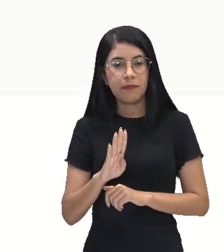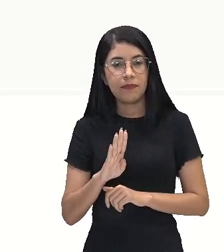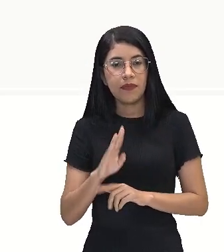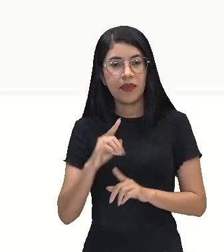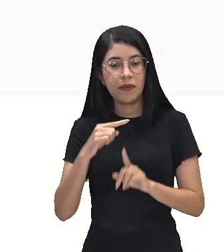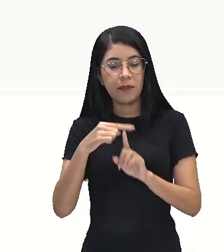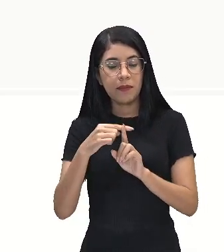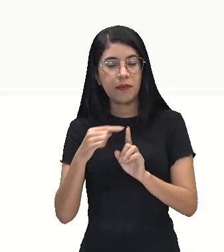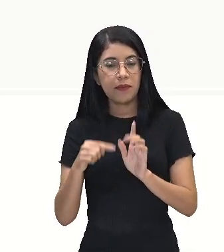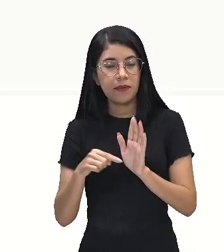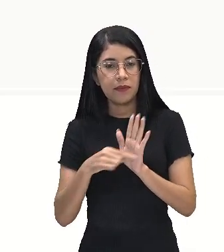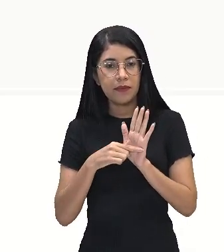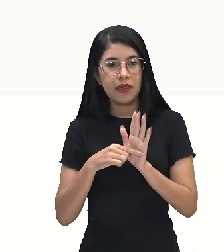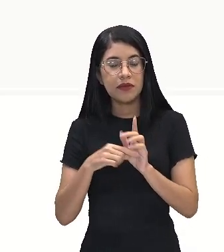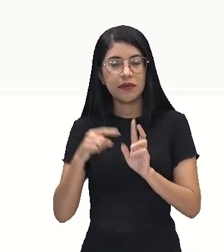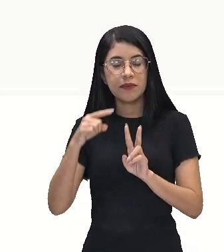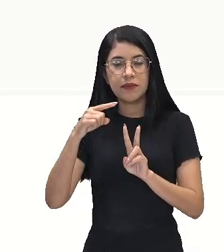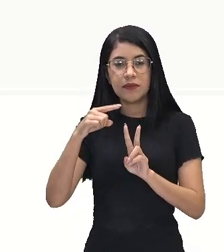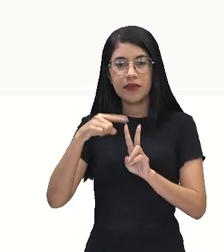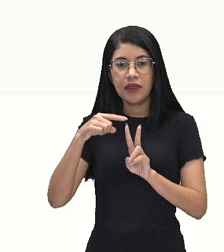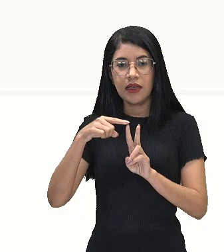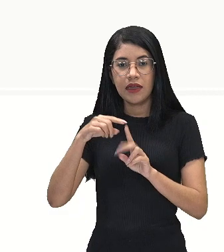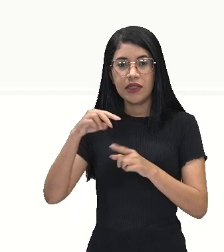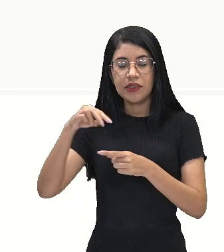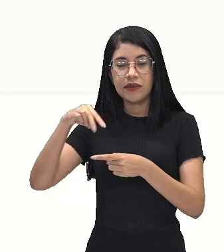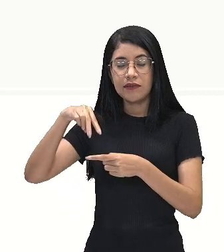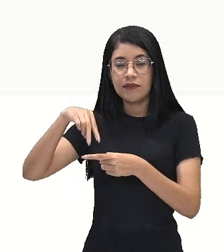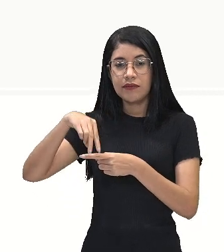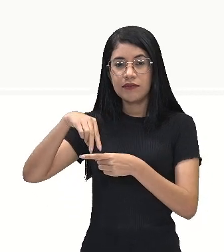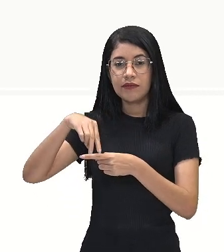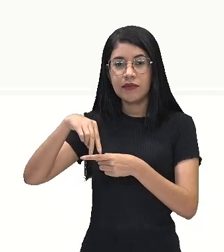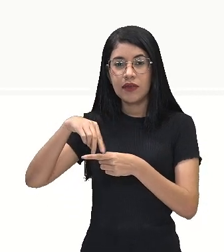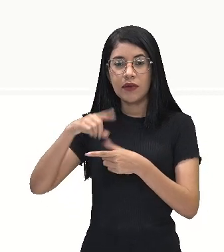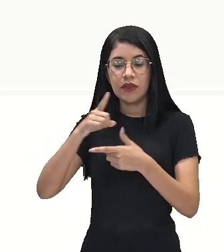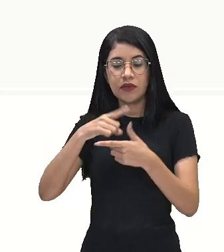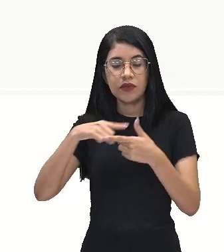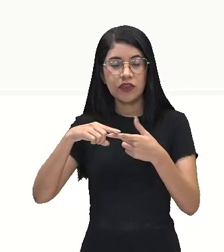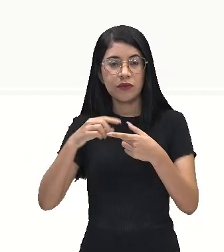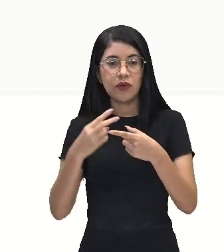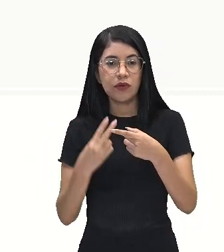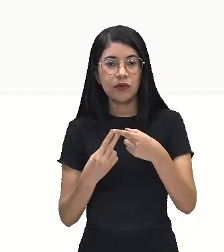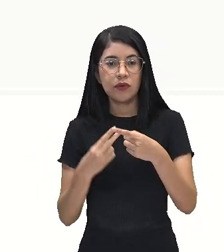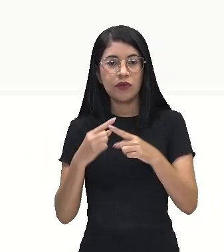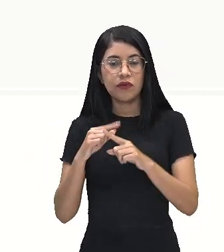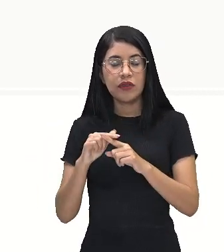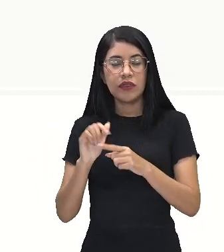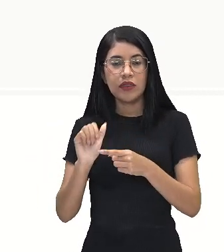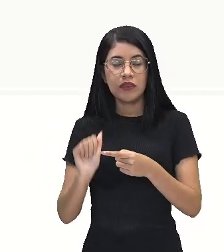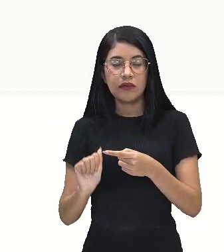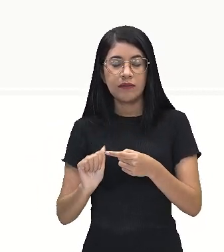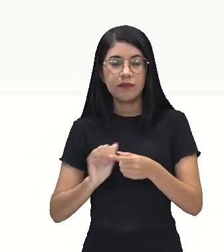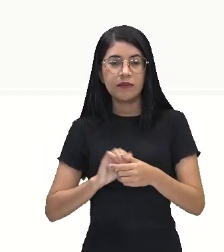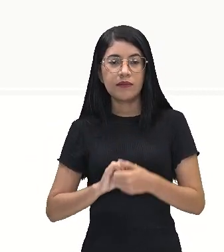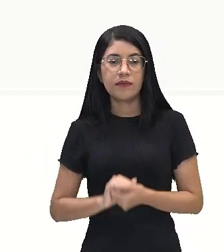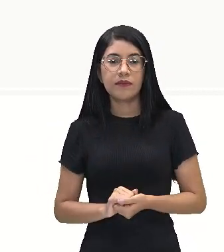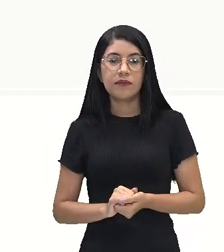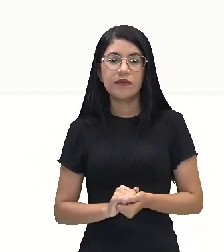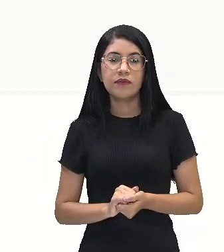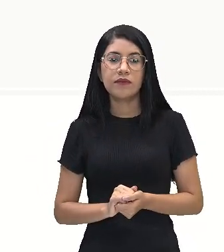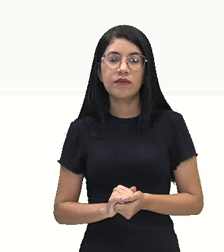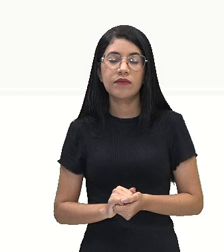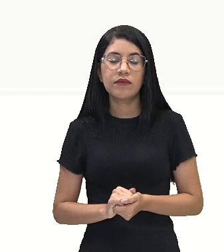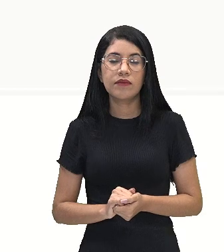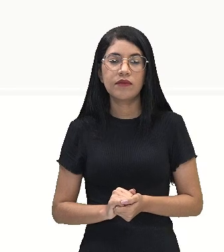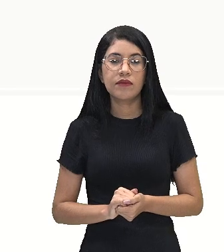mais ou menos raiz de delta. Tudo isso dividido por 2, que multiplica A.